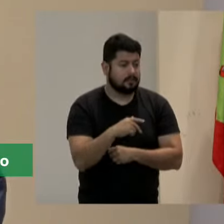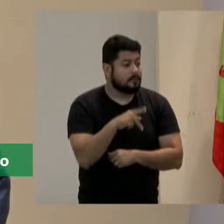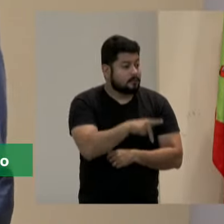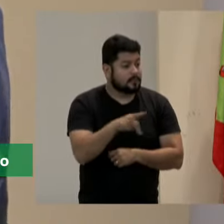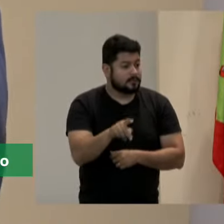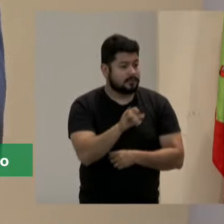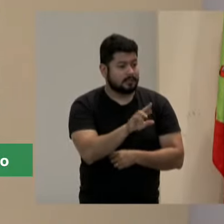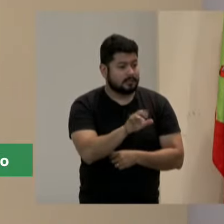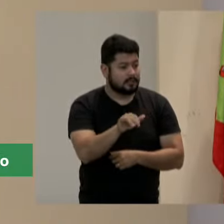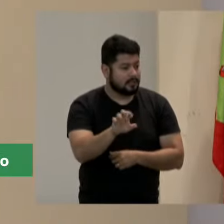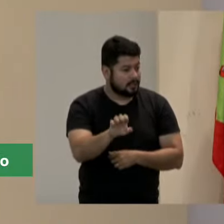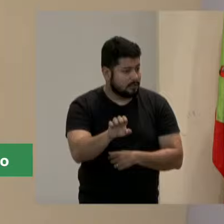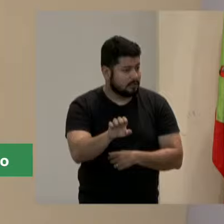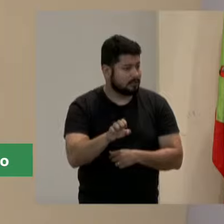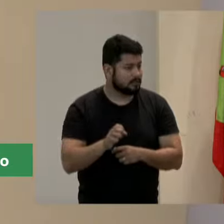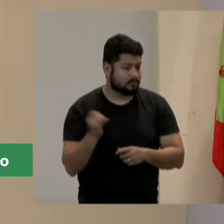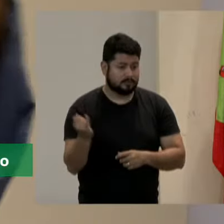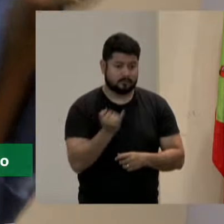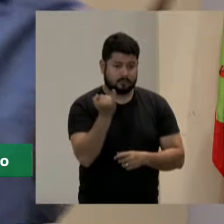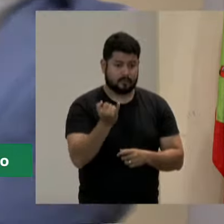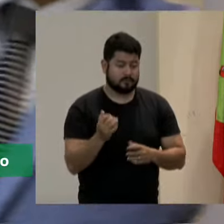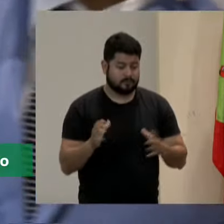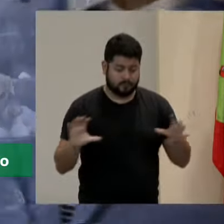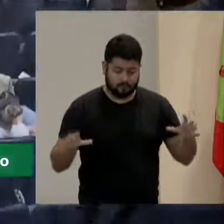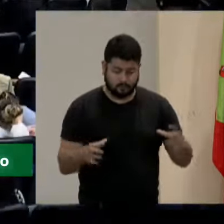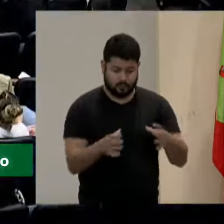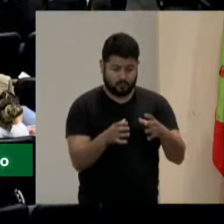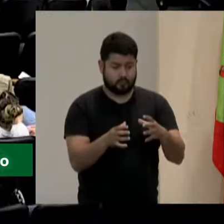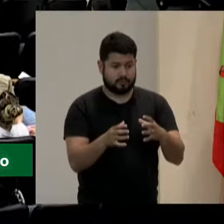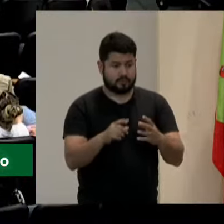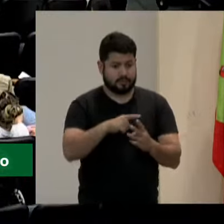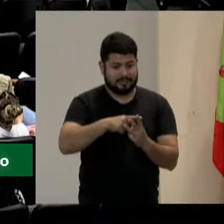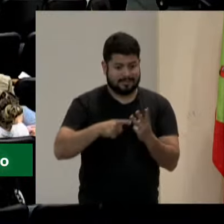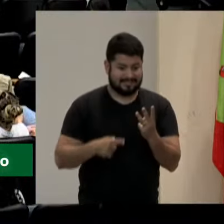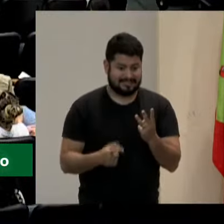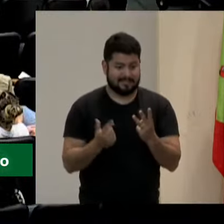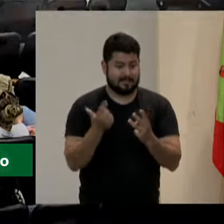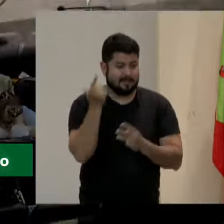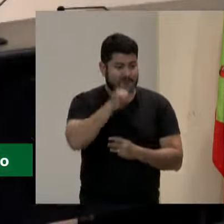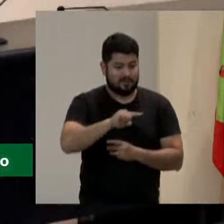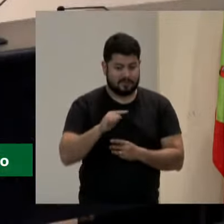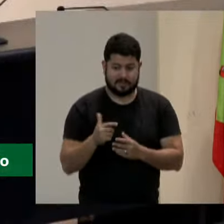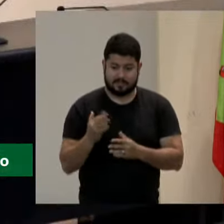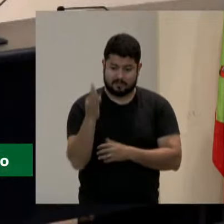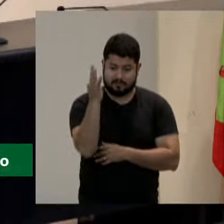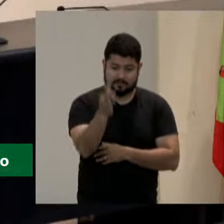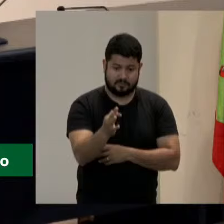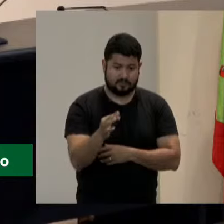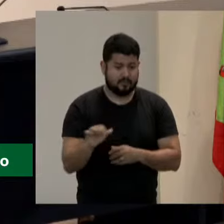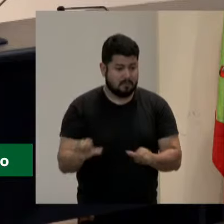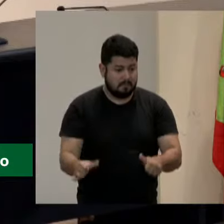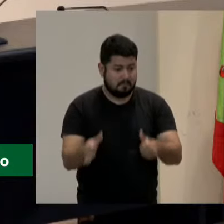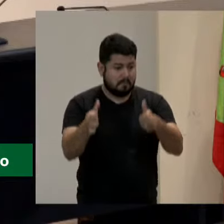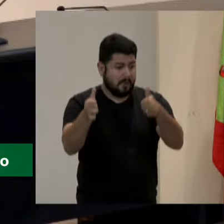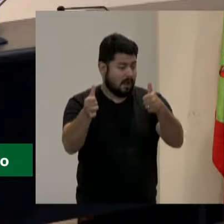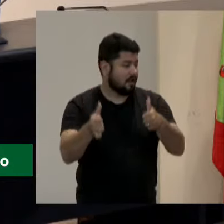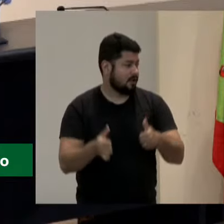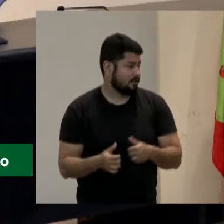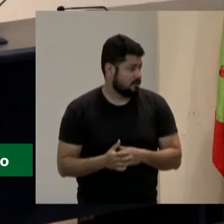importante, esses dois mundos se encontrarem para que esse terceiro mundo dê frutos. Se não for um trabalho em equipe, não dá para